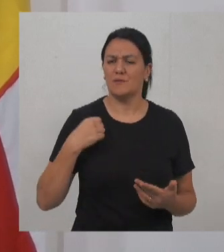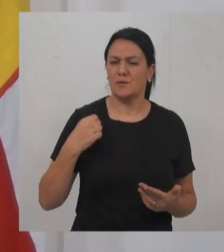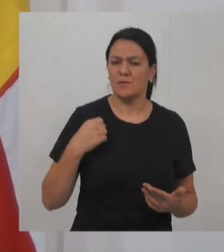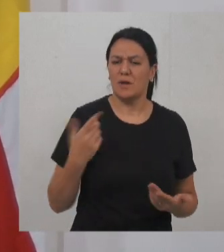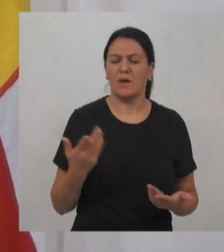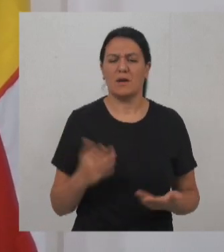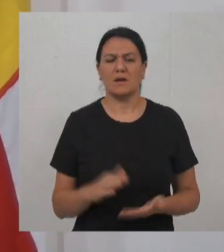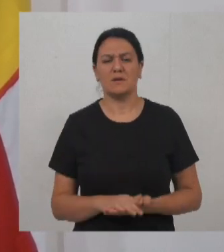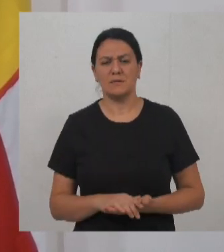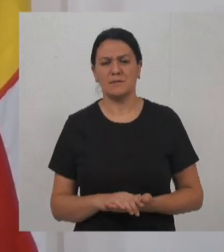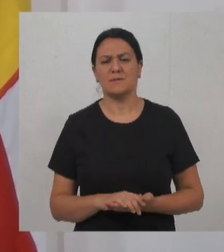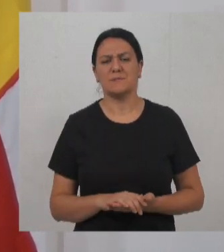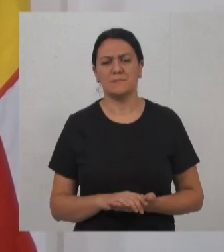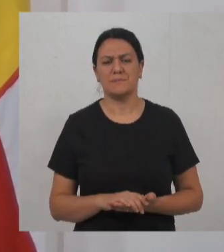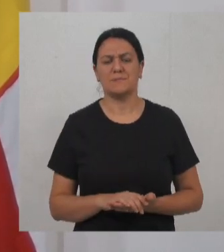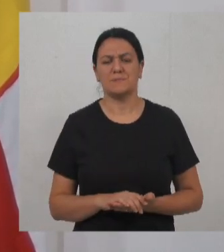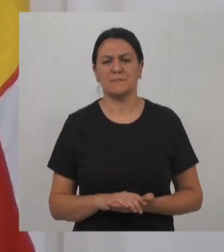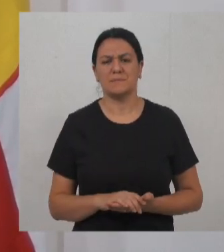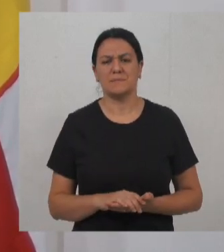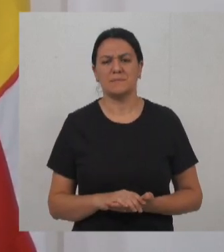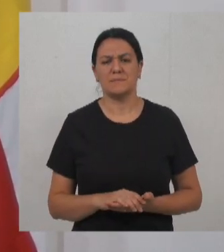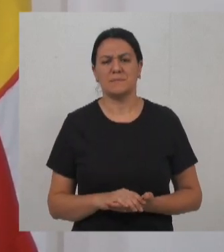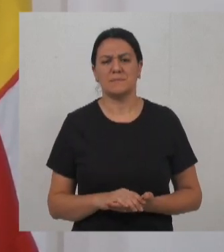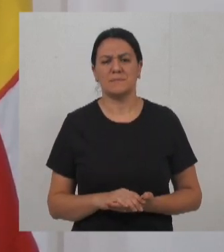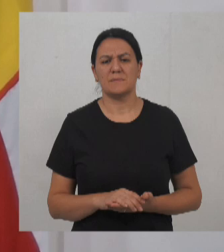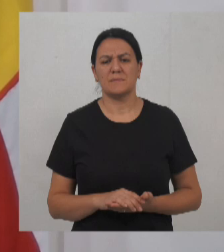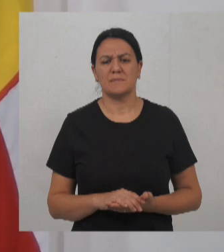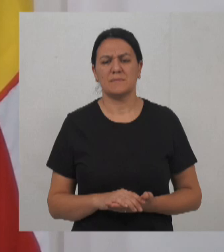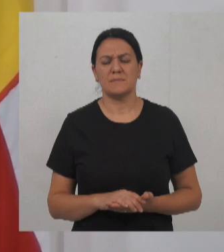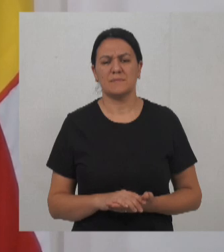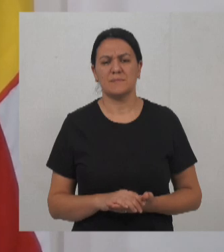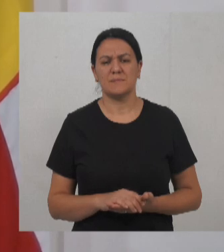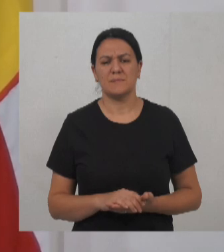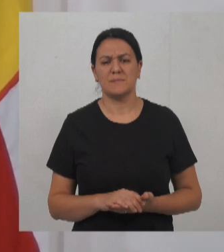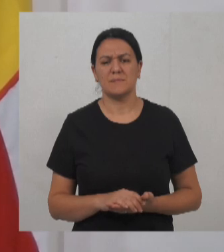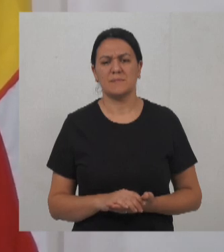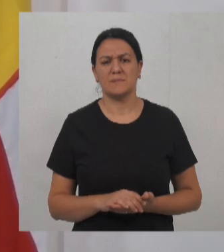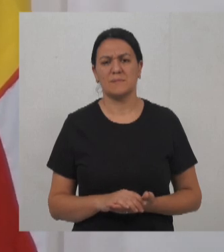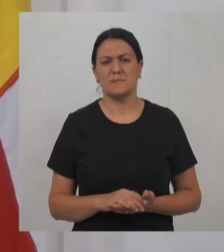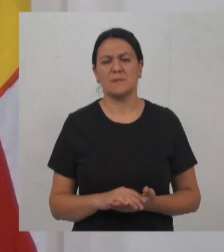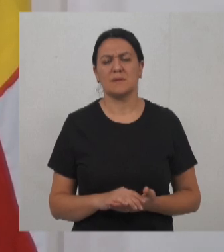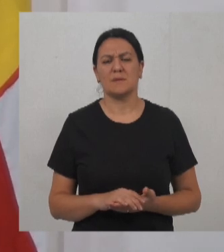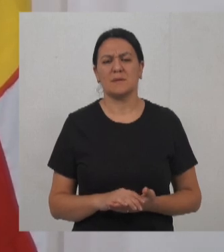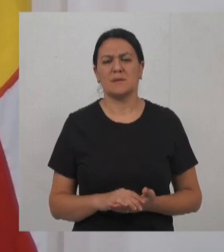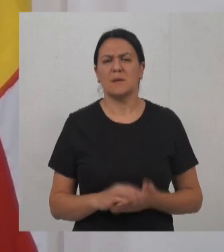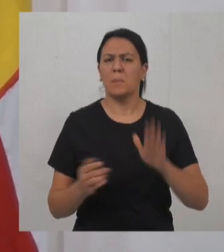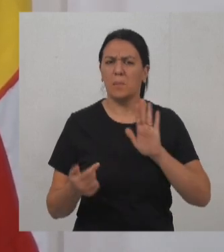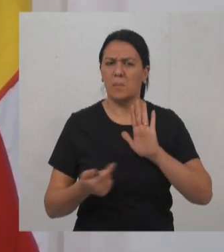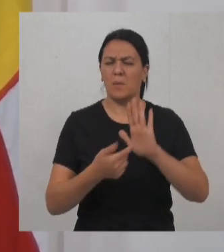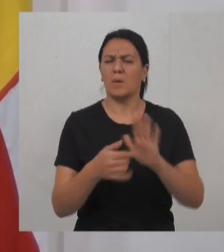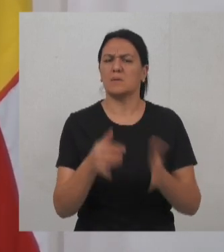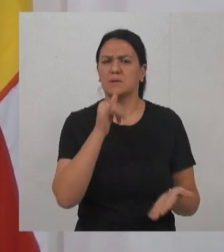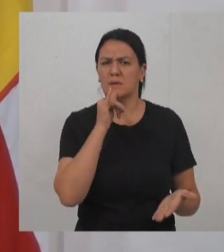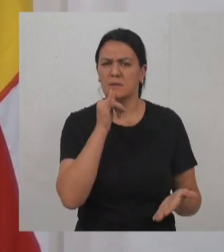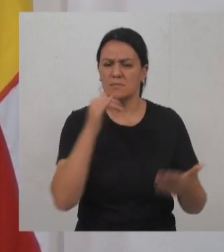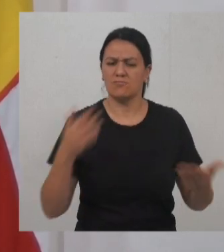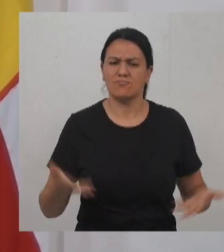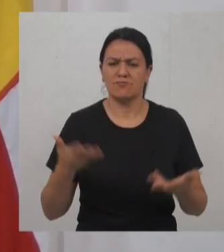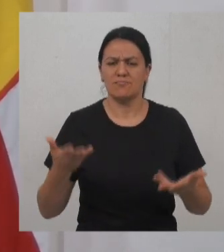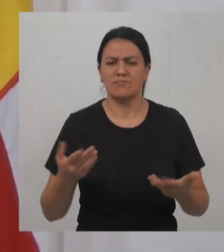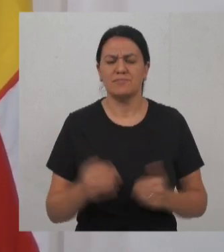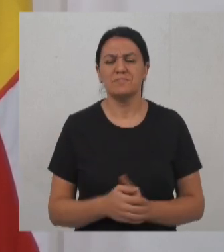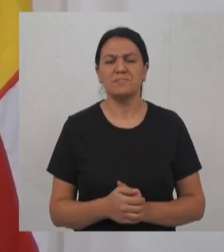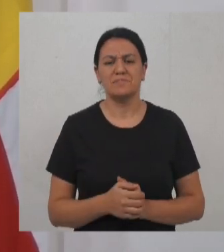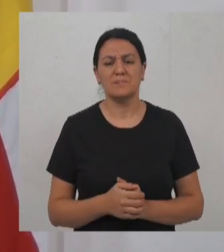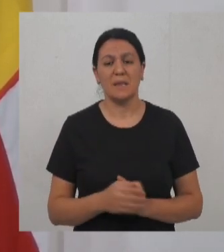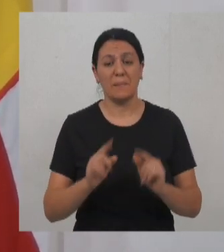senhores que também, né, como dos eleitores que citei, serve de exemplo de motivação. Mas